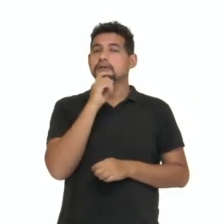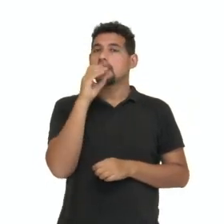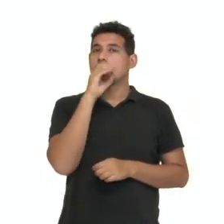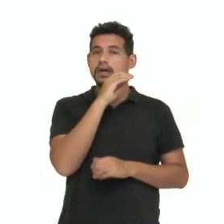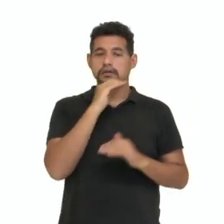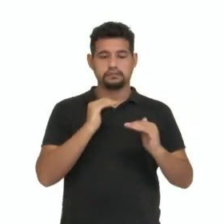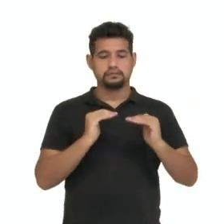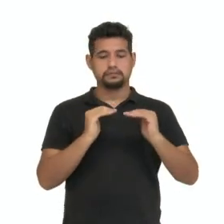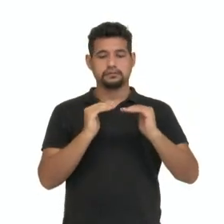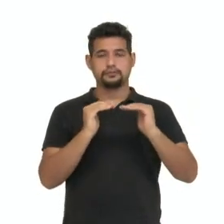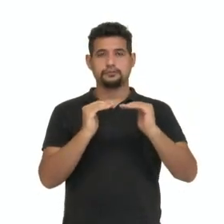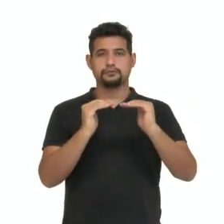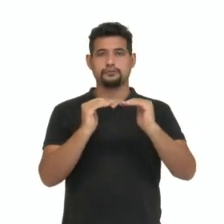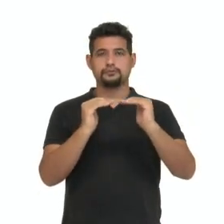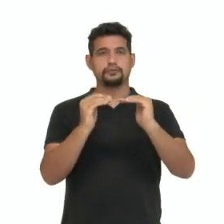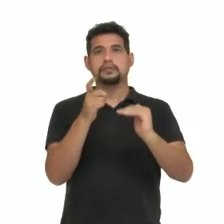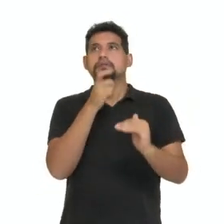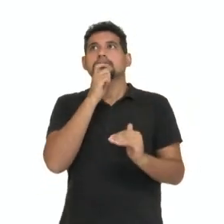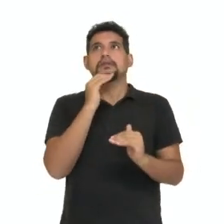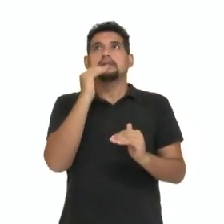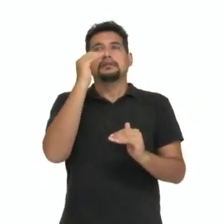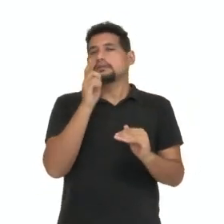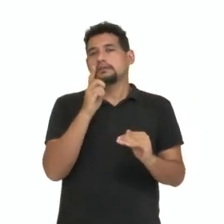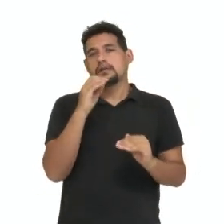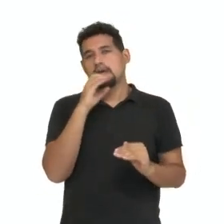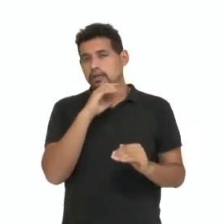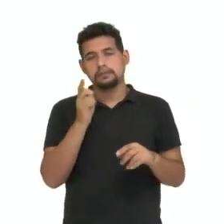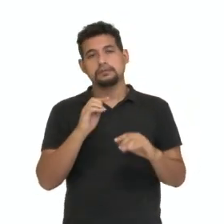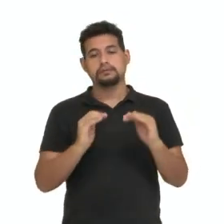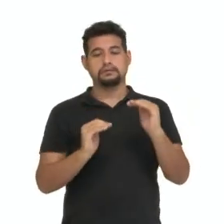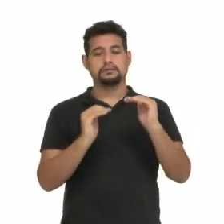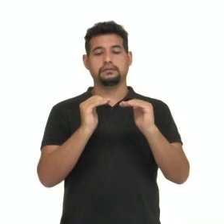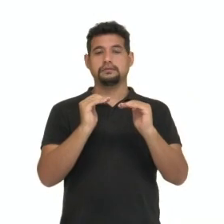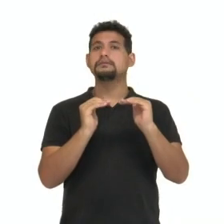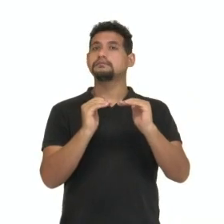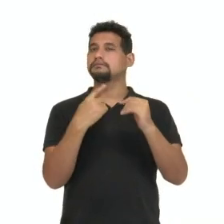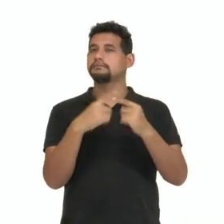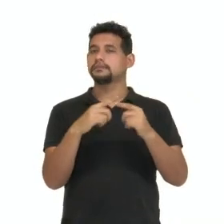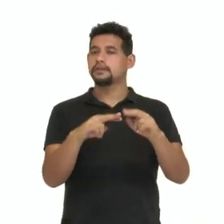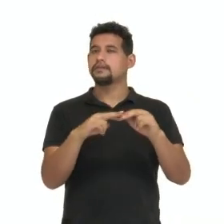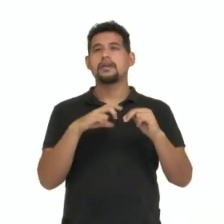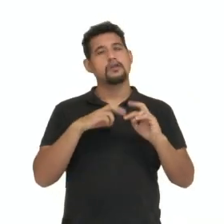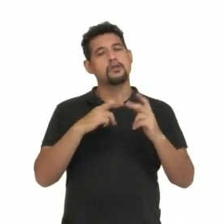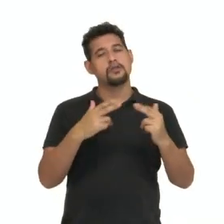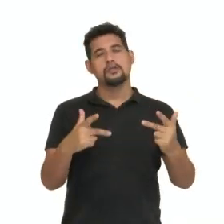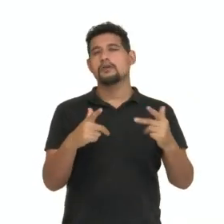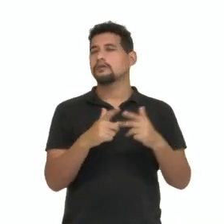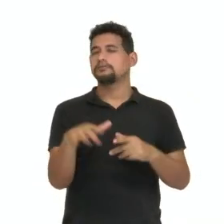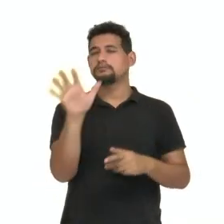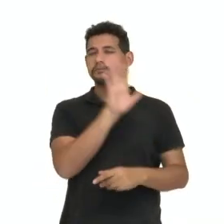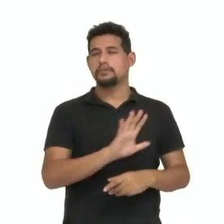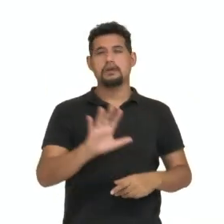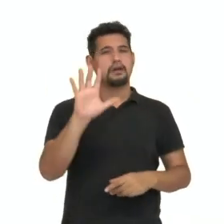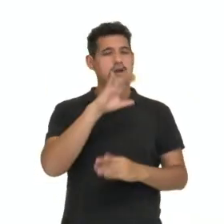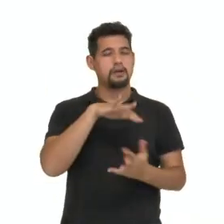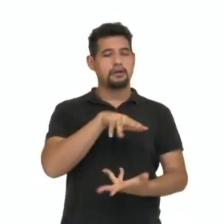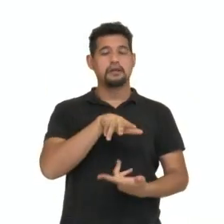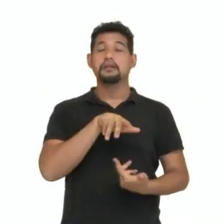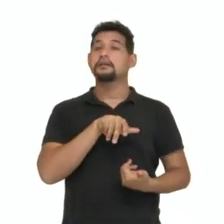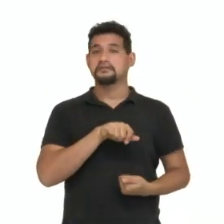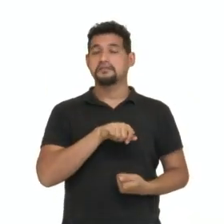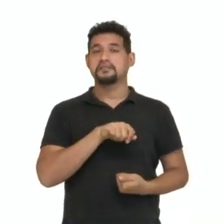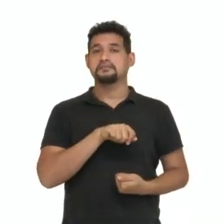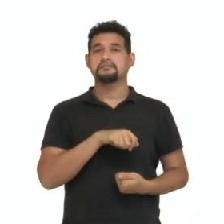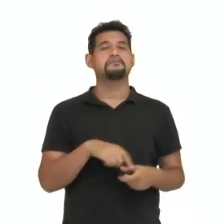corpo constante. E é justamente por isso que esse grupo de animais consegue estar presente em todas as regiões do planeta,